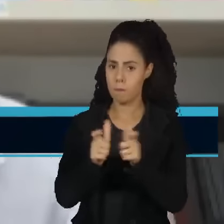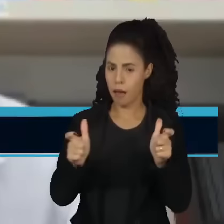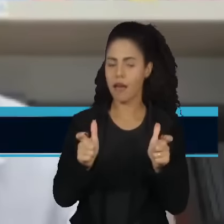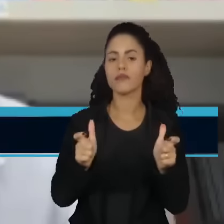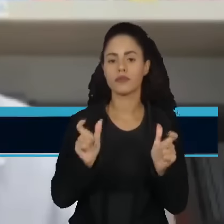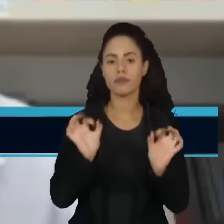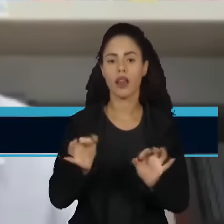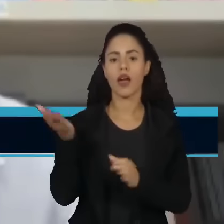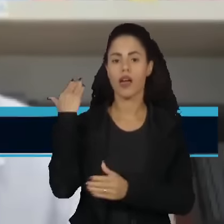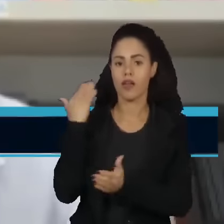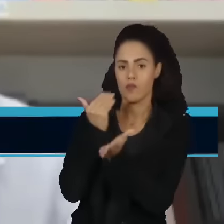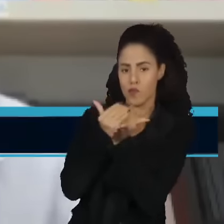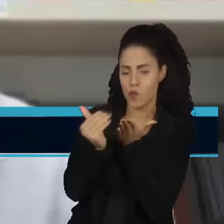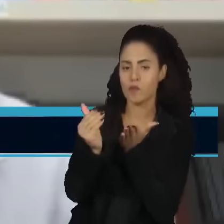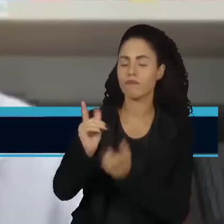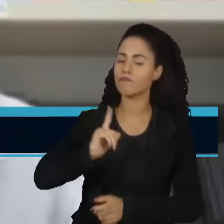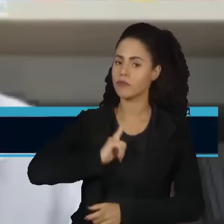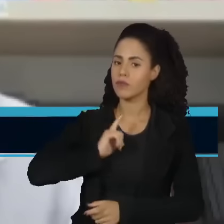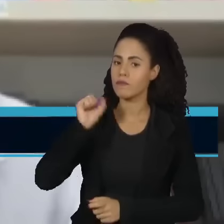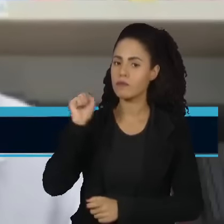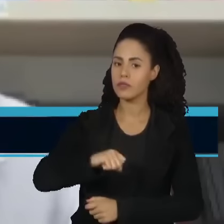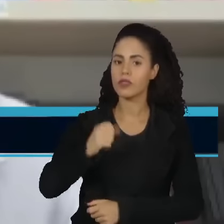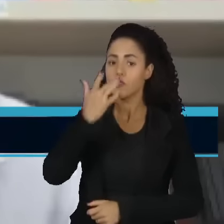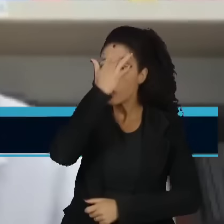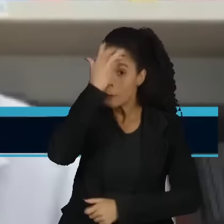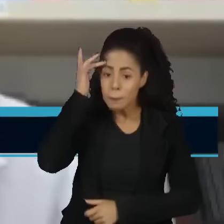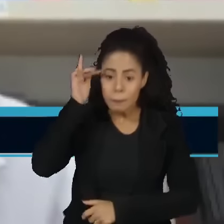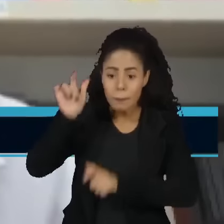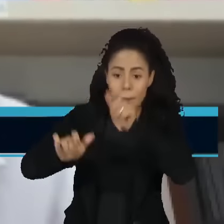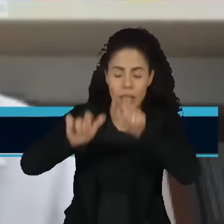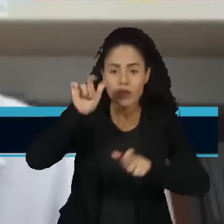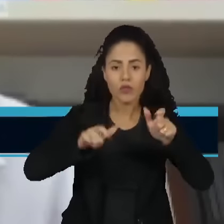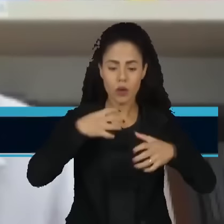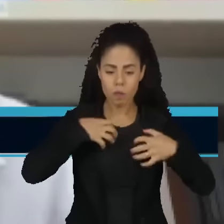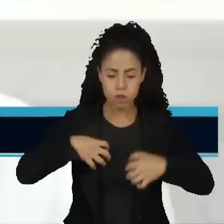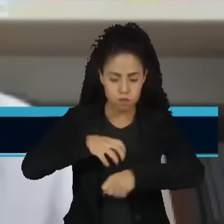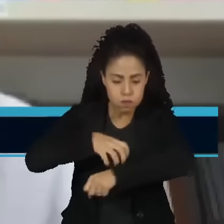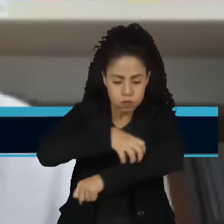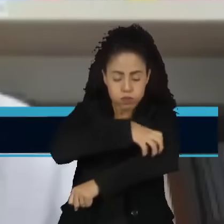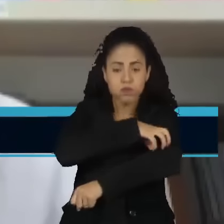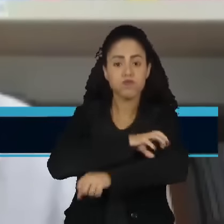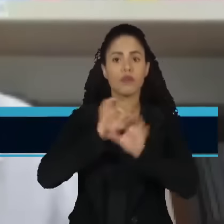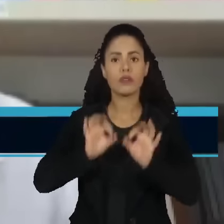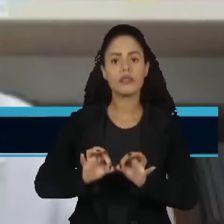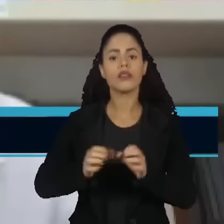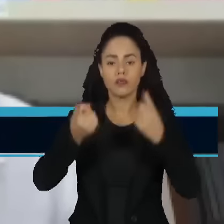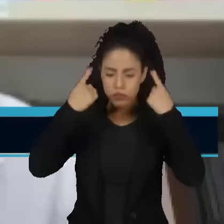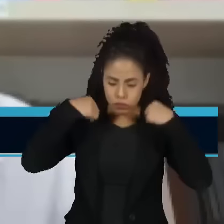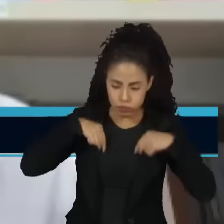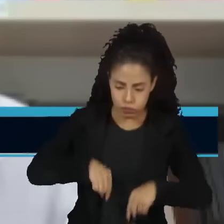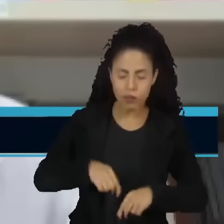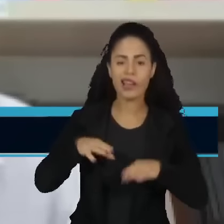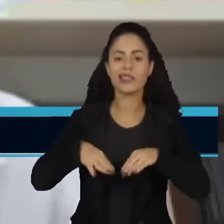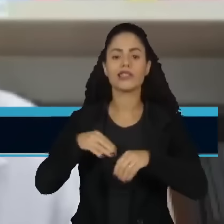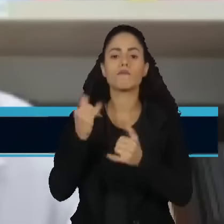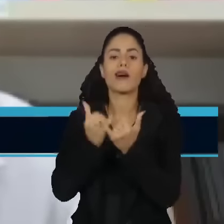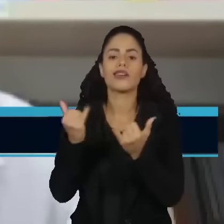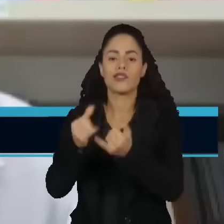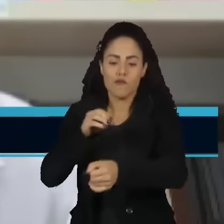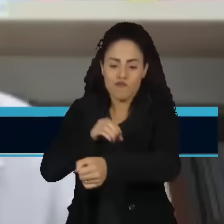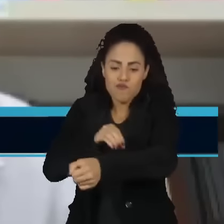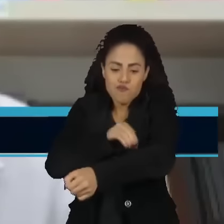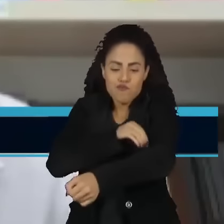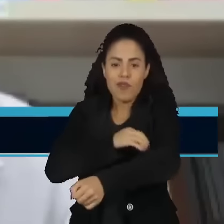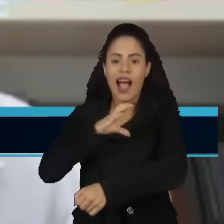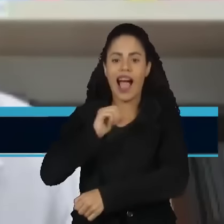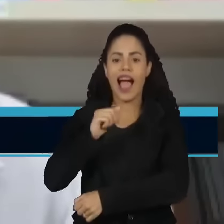de no começo obviamente de pessoas que não foram corretamente diagnosticadas passava às vezes muitas vezes por catapora porque é realmente